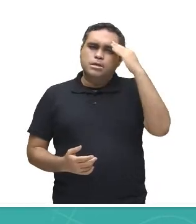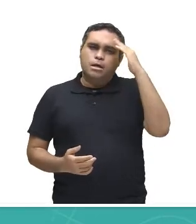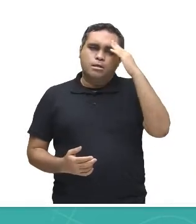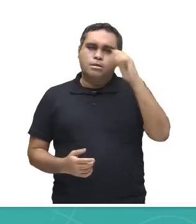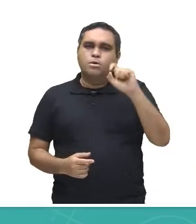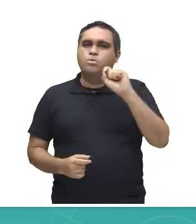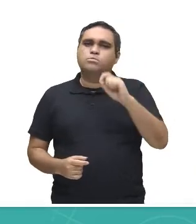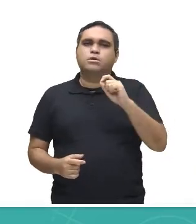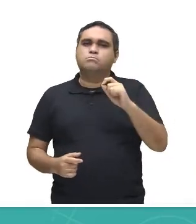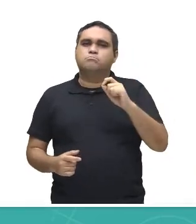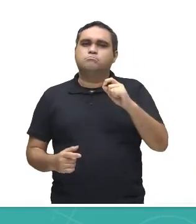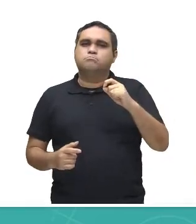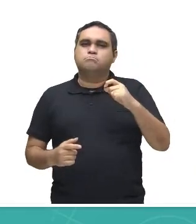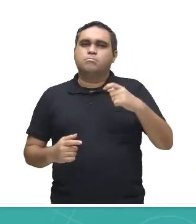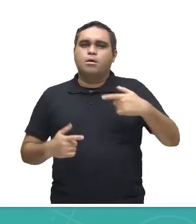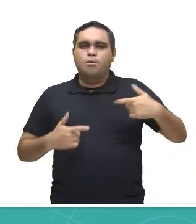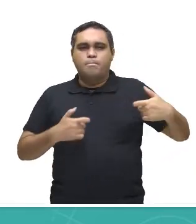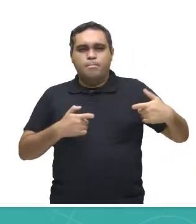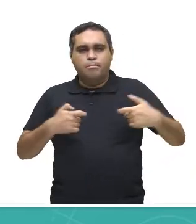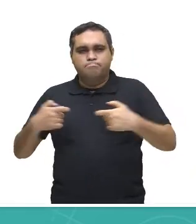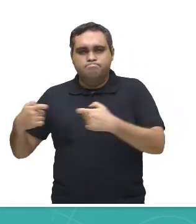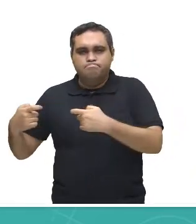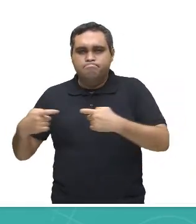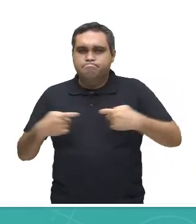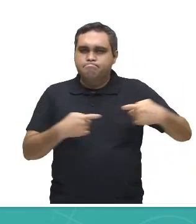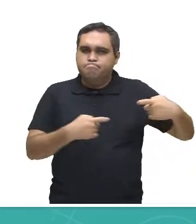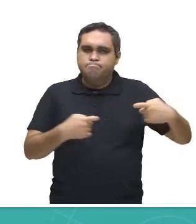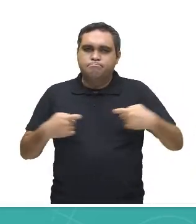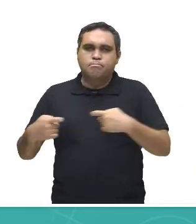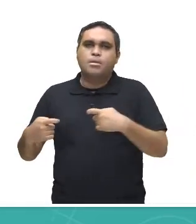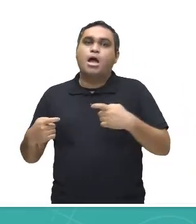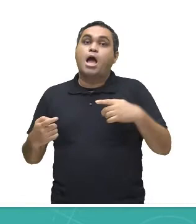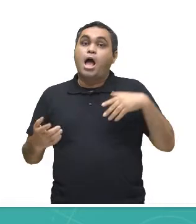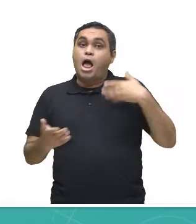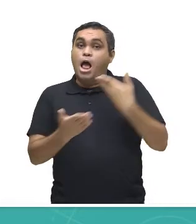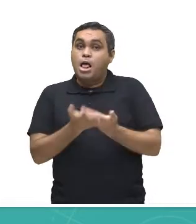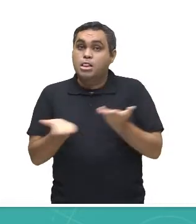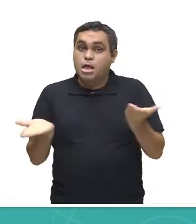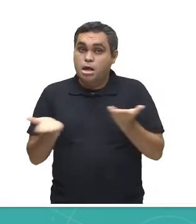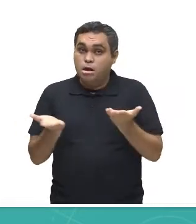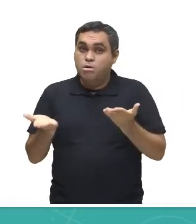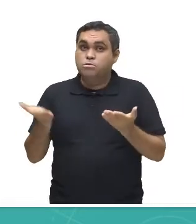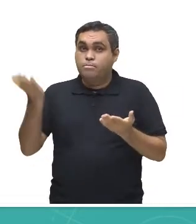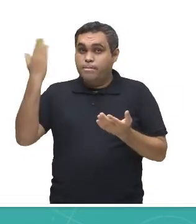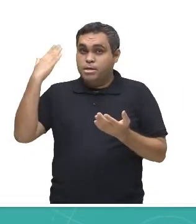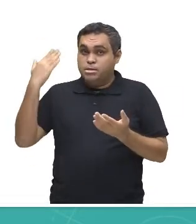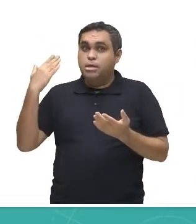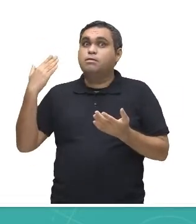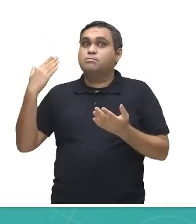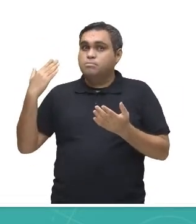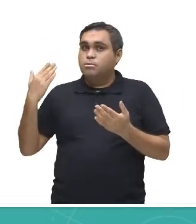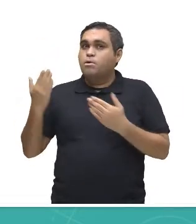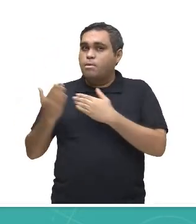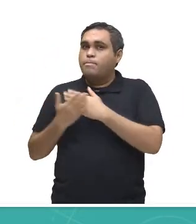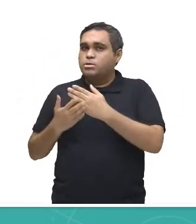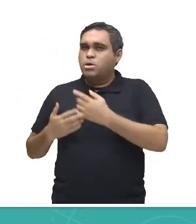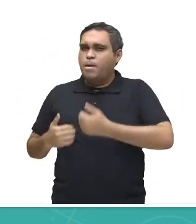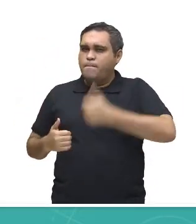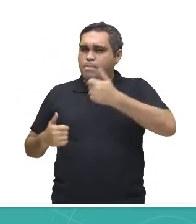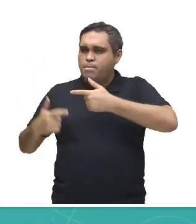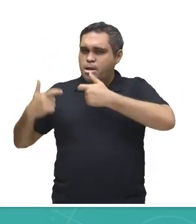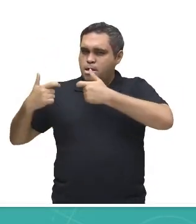grande conflito que tem consequências, inclusive nos dias atuais, que foi a chamada Primeira Guerra Mundial. Então, para a